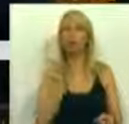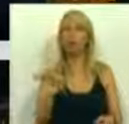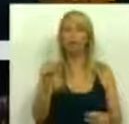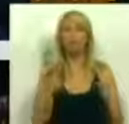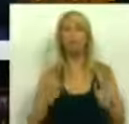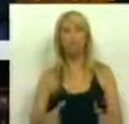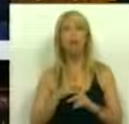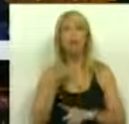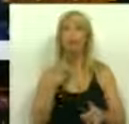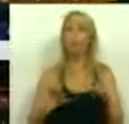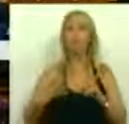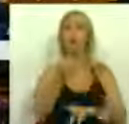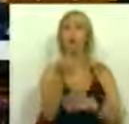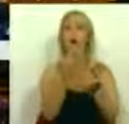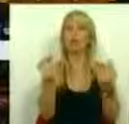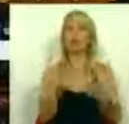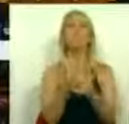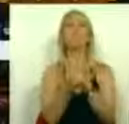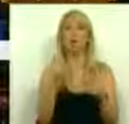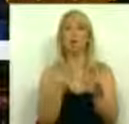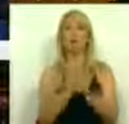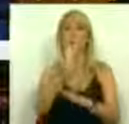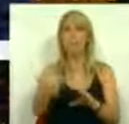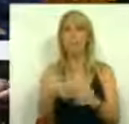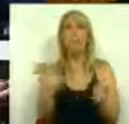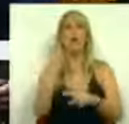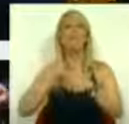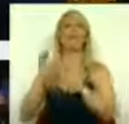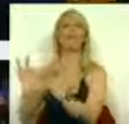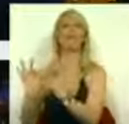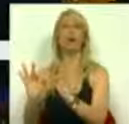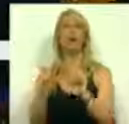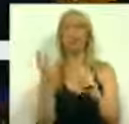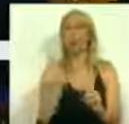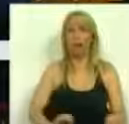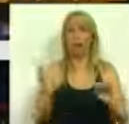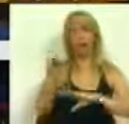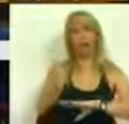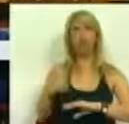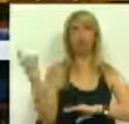todos participamos, porque não há privilegiados e ninguém fica para trás. Nós vamos conseguir.